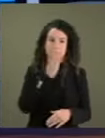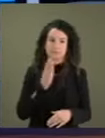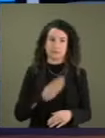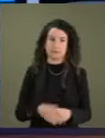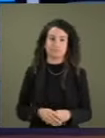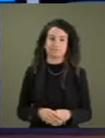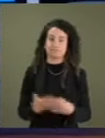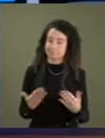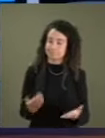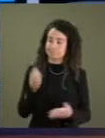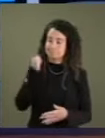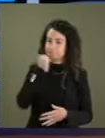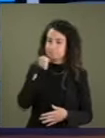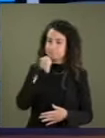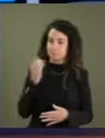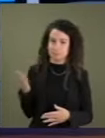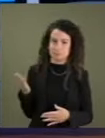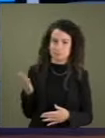Senador